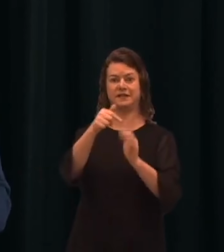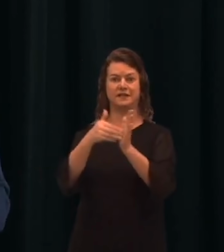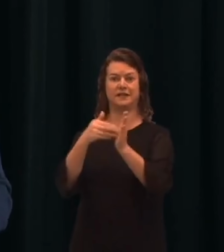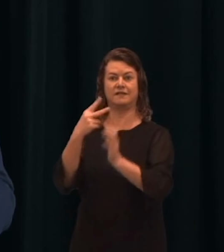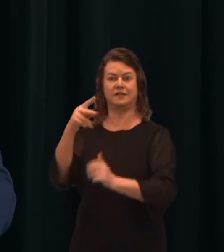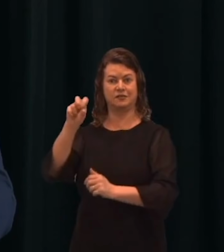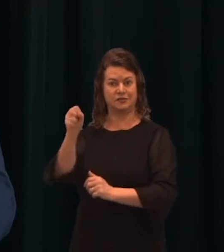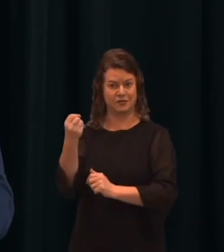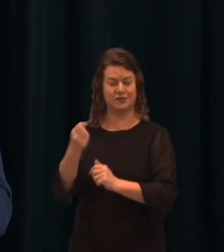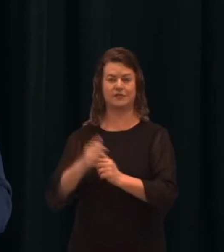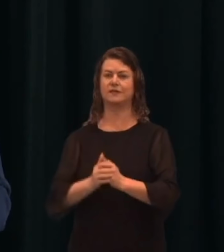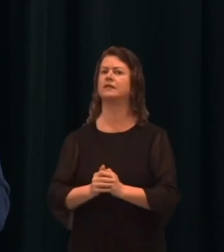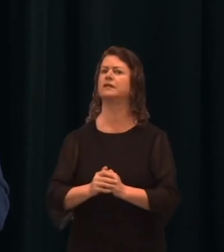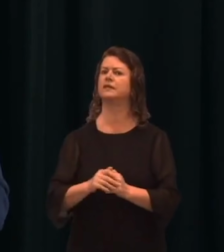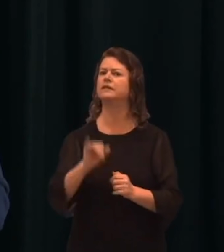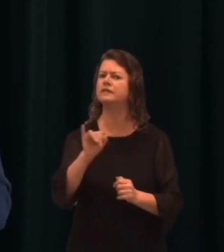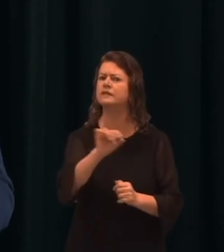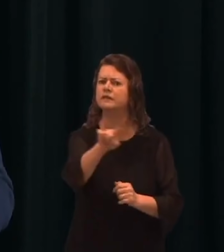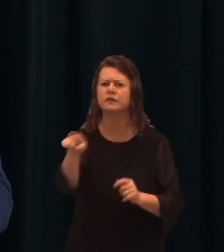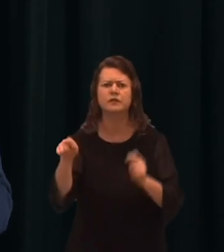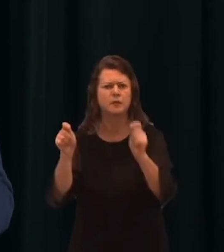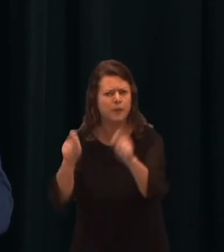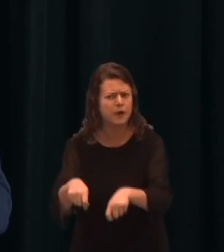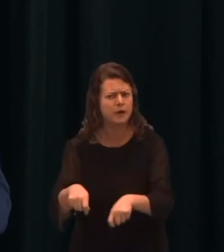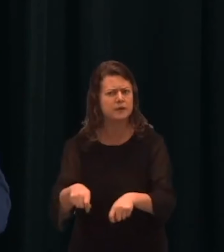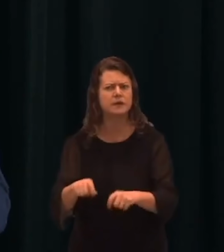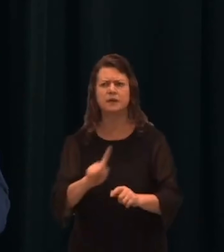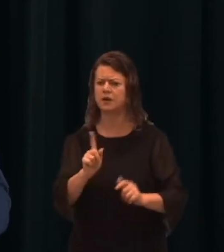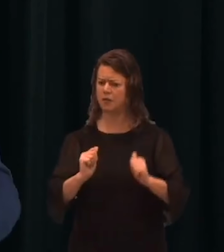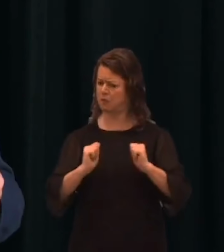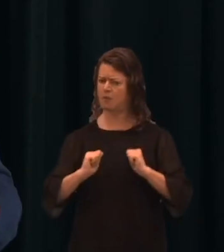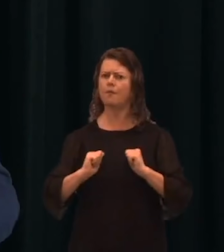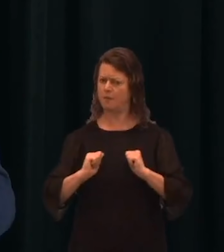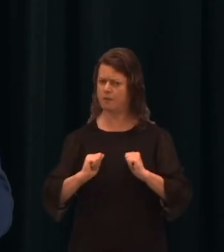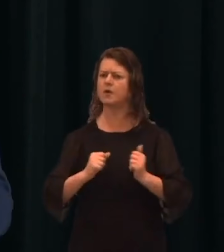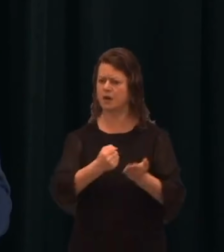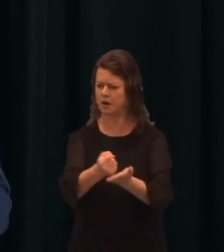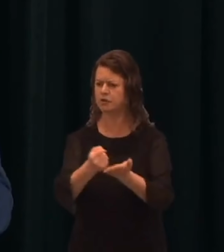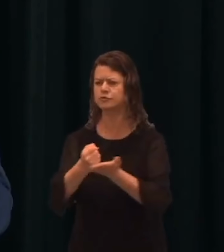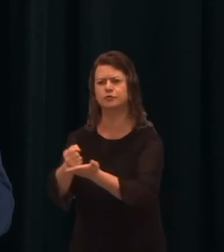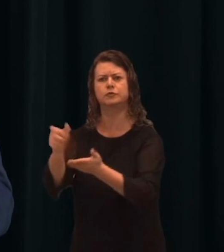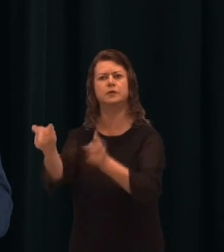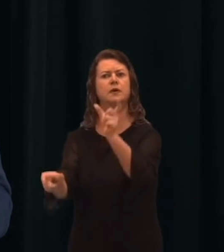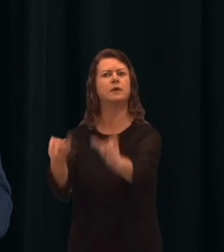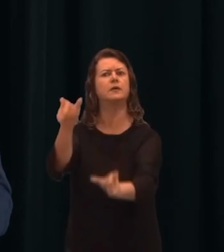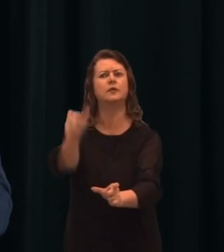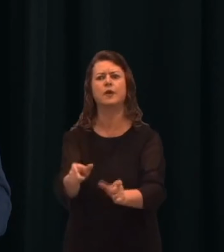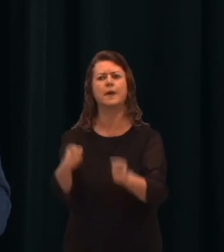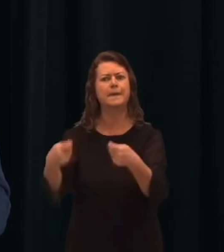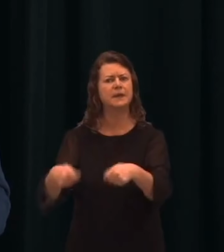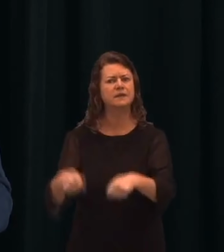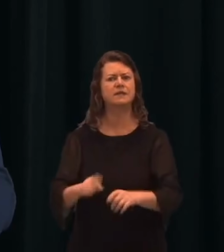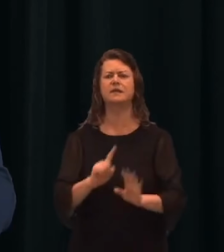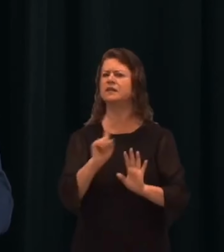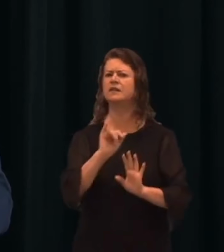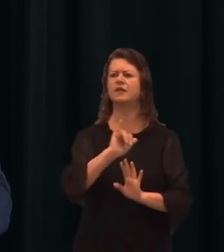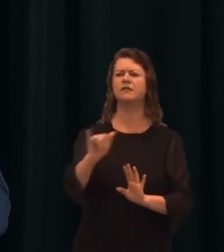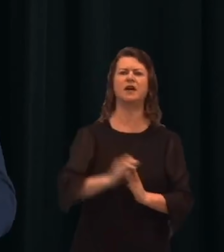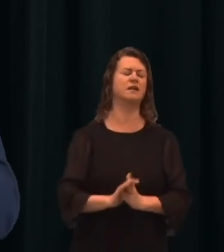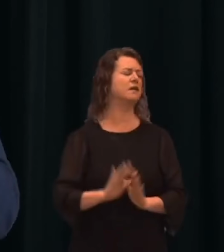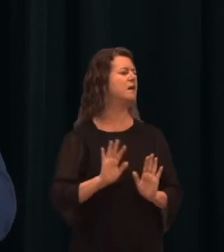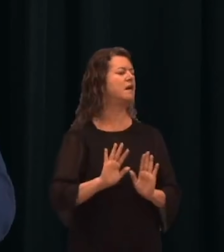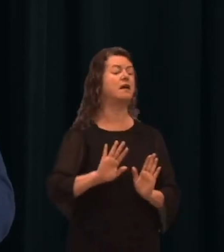bem a quem dele precisa. Não diga ao seu próximo: volte amanhã e eu te darei algo a você. Se